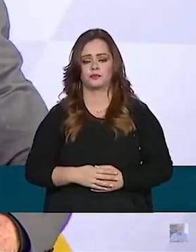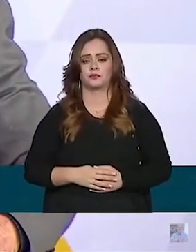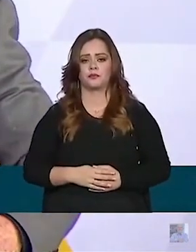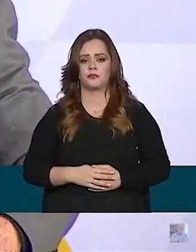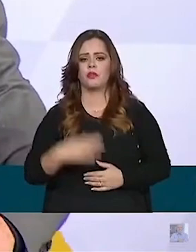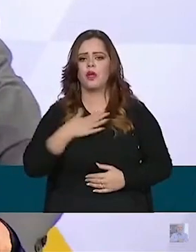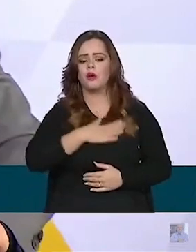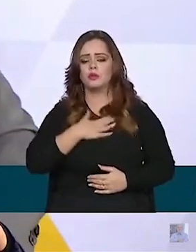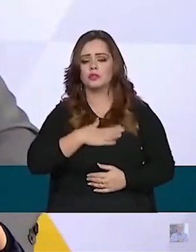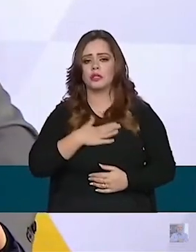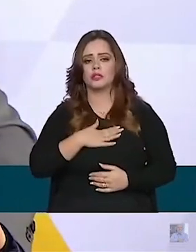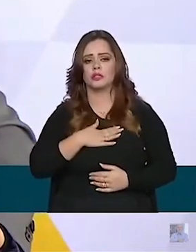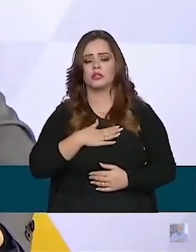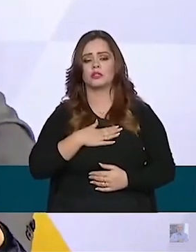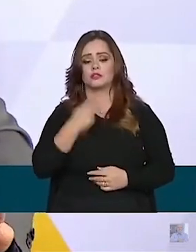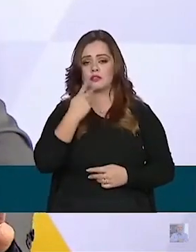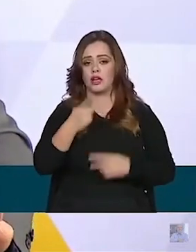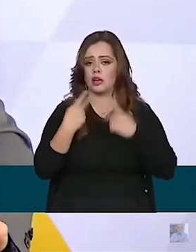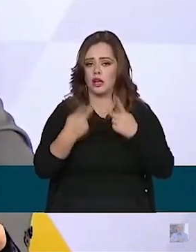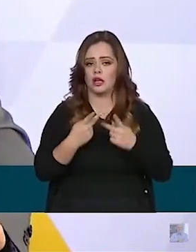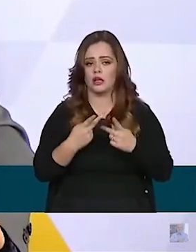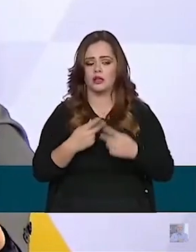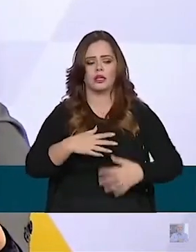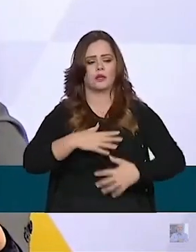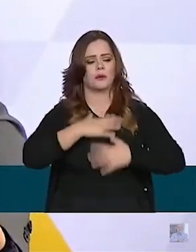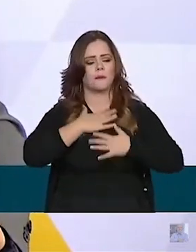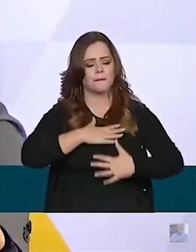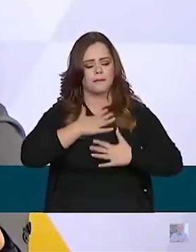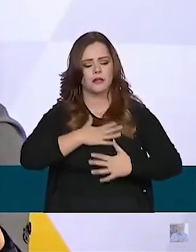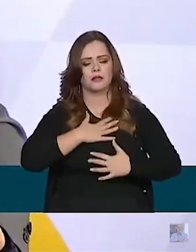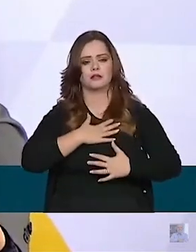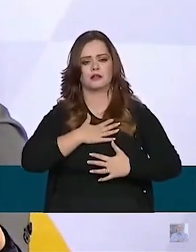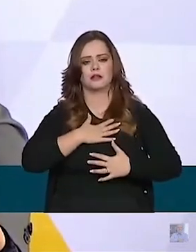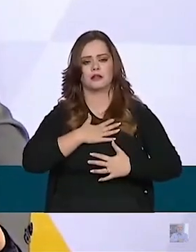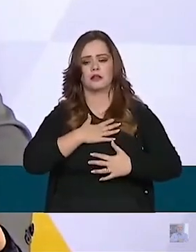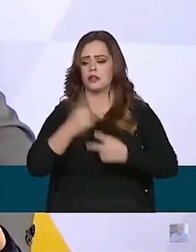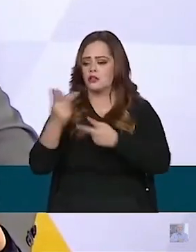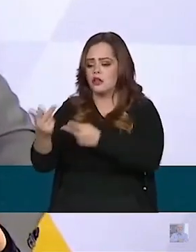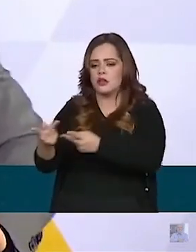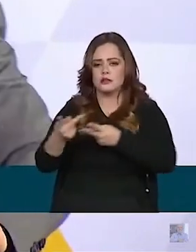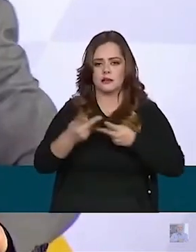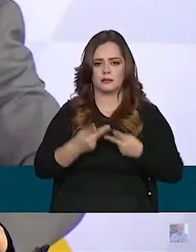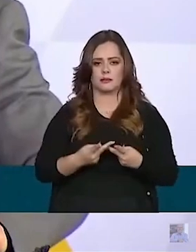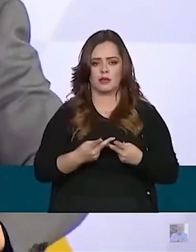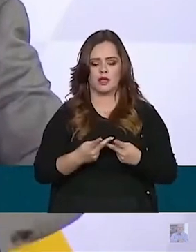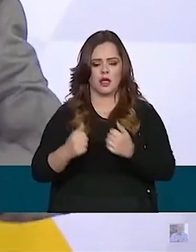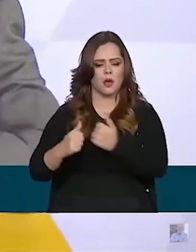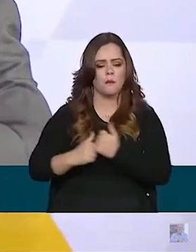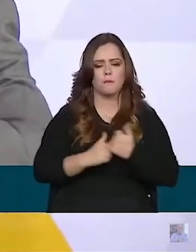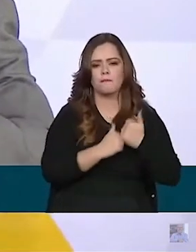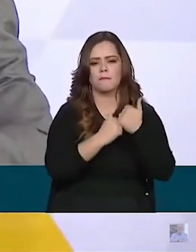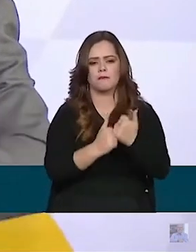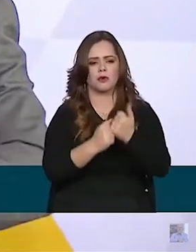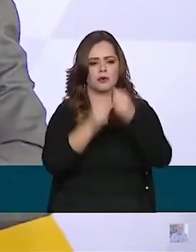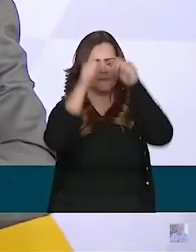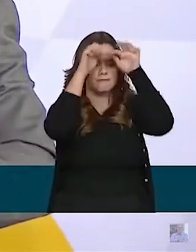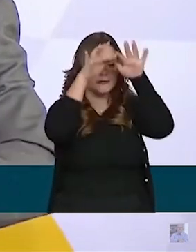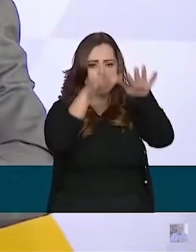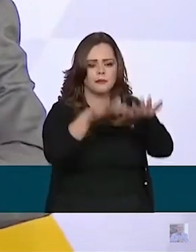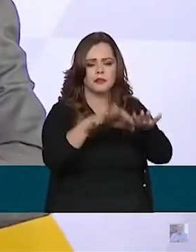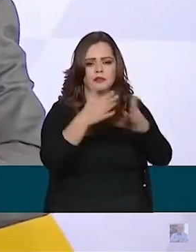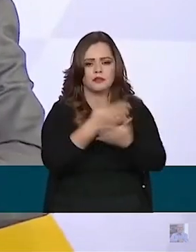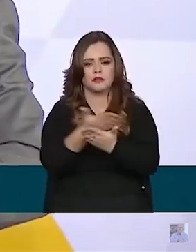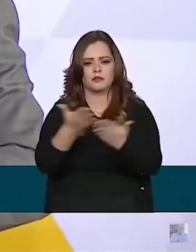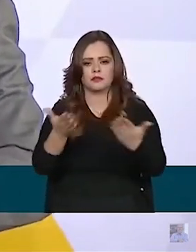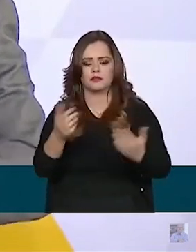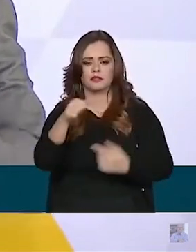Eu queria dizer para vocês da minha satisfação de ter recebido o apoio e a bênção de vocês para estar